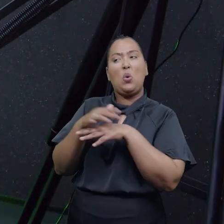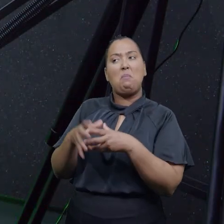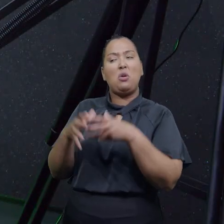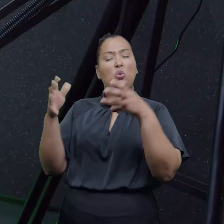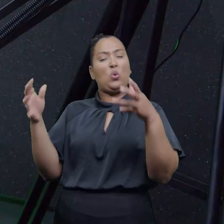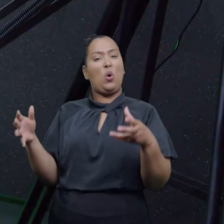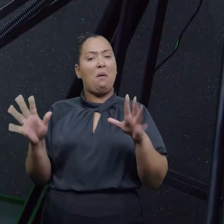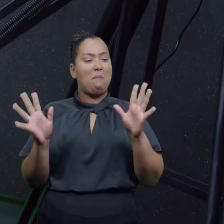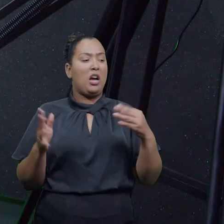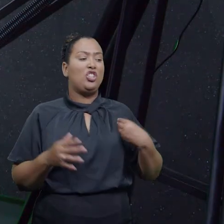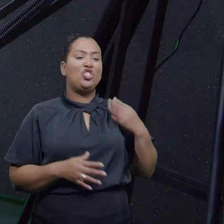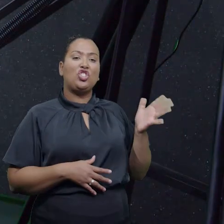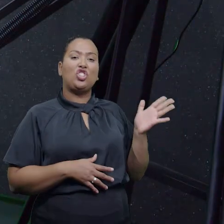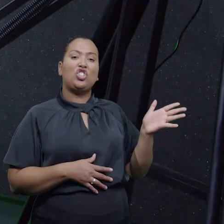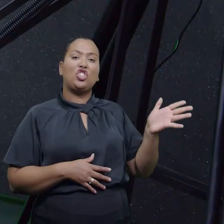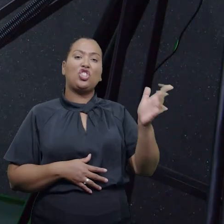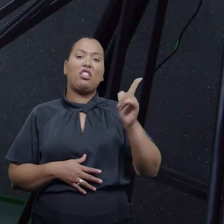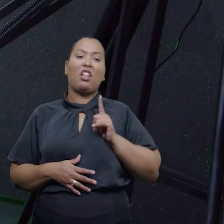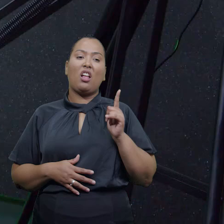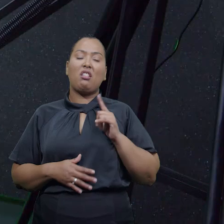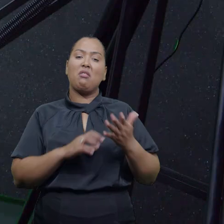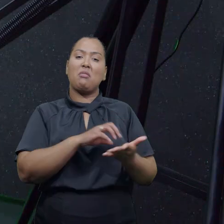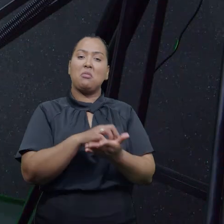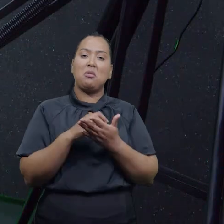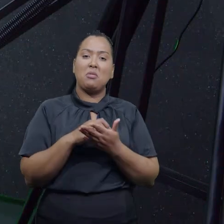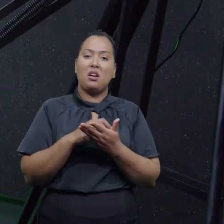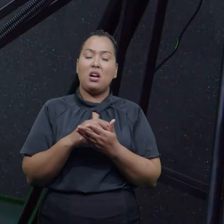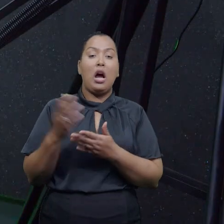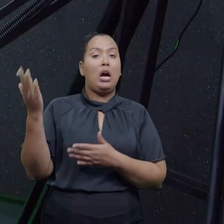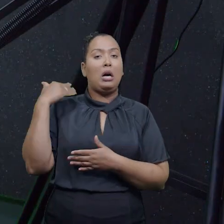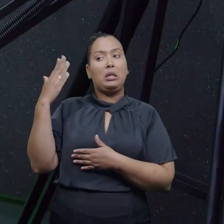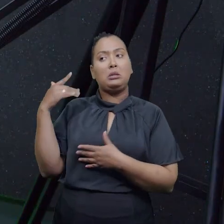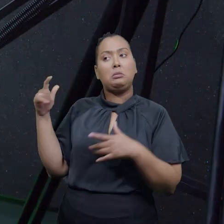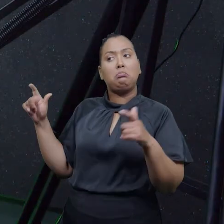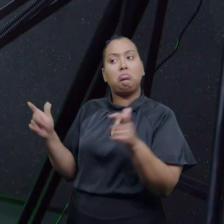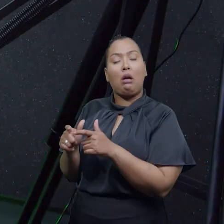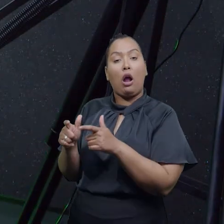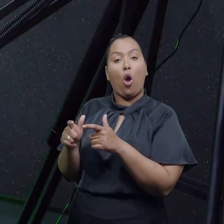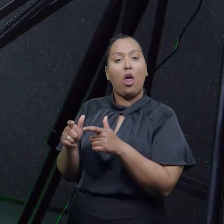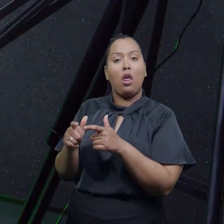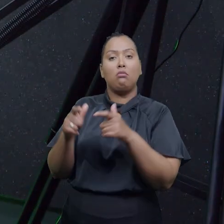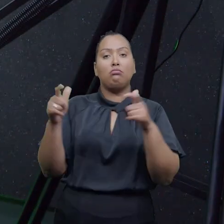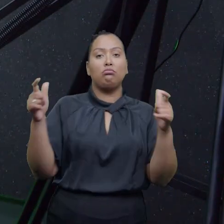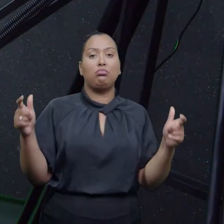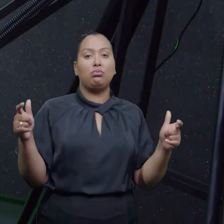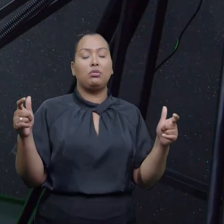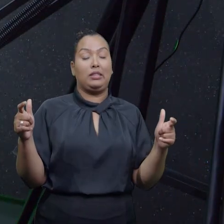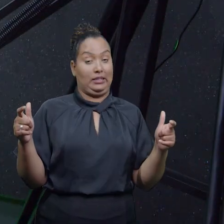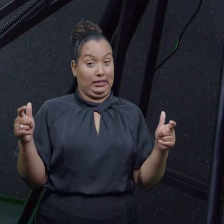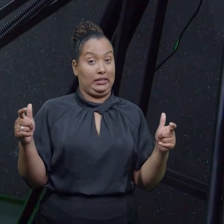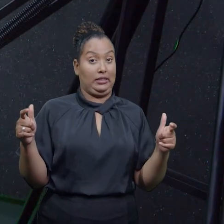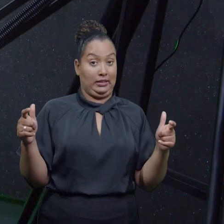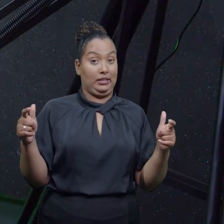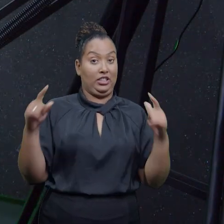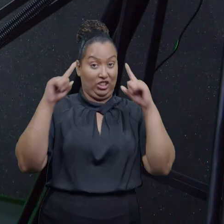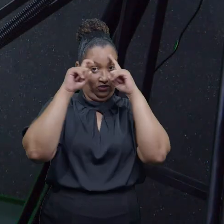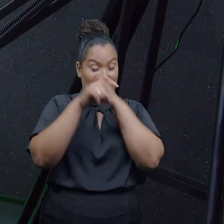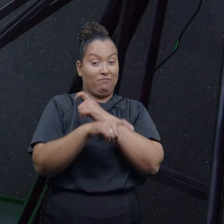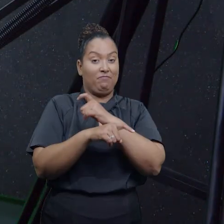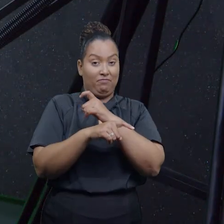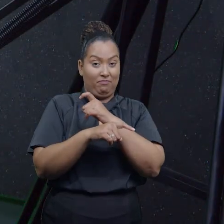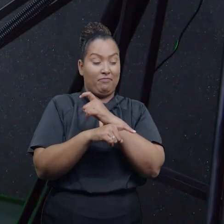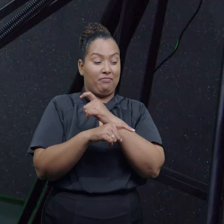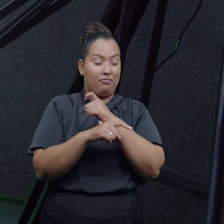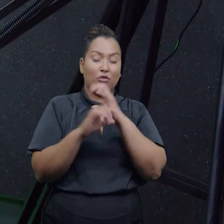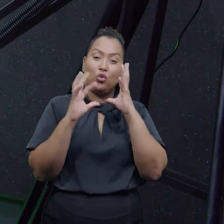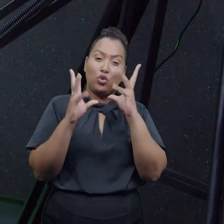aumentou, enfim, que a vulnerabilidade é mais aguda hoje do que era antes. Esse diagnóstico ainda é